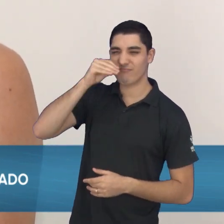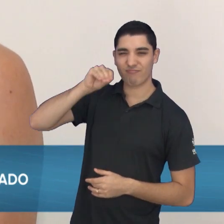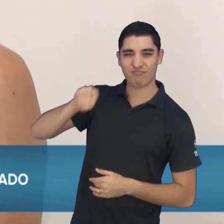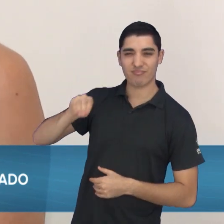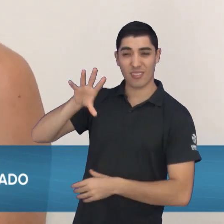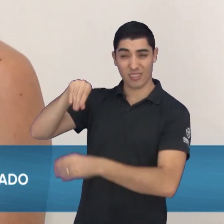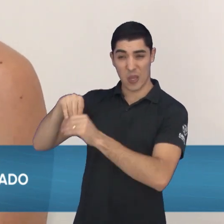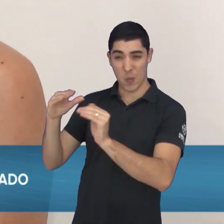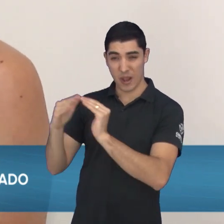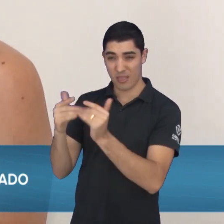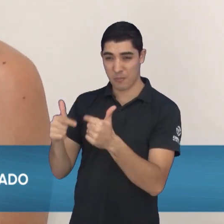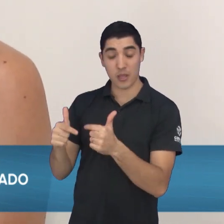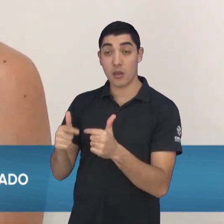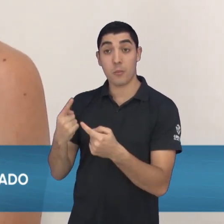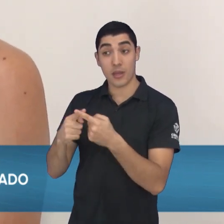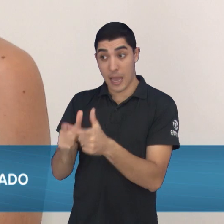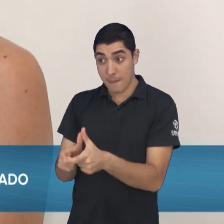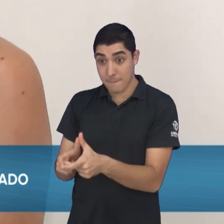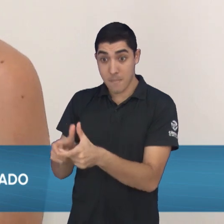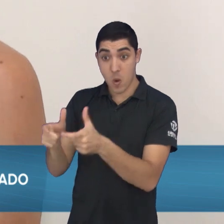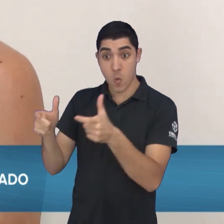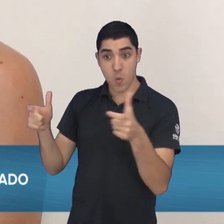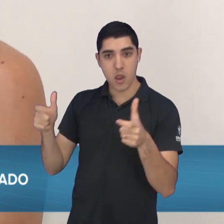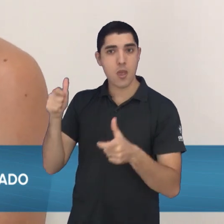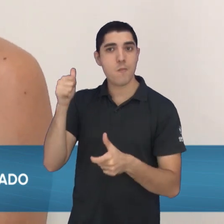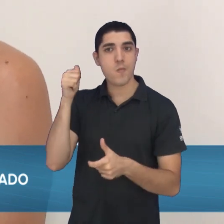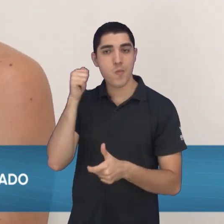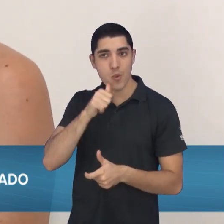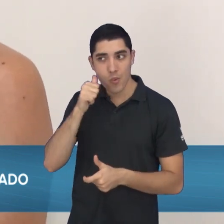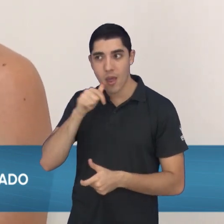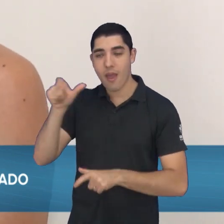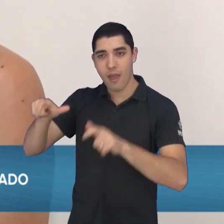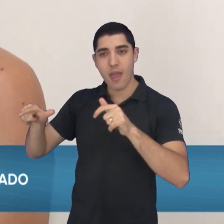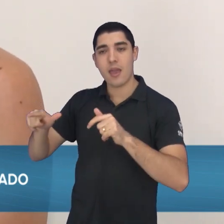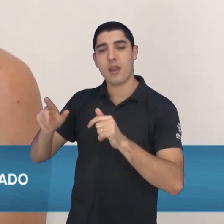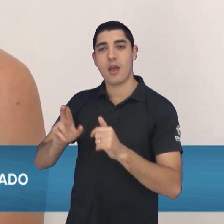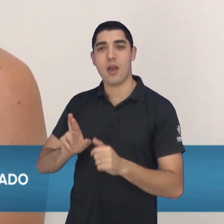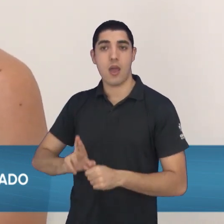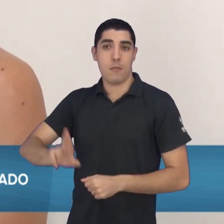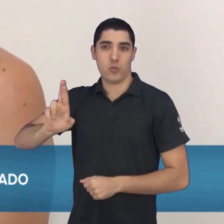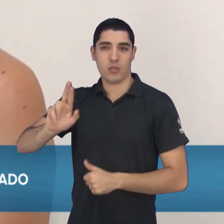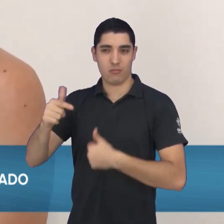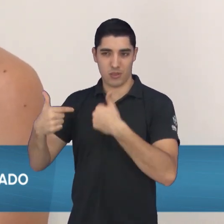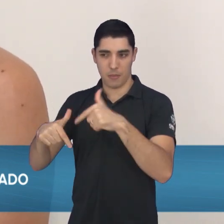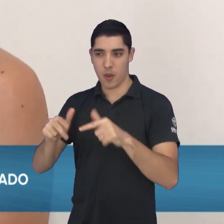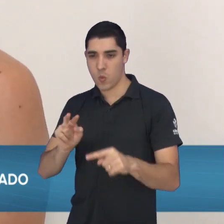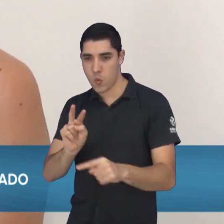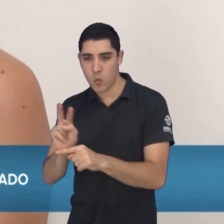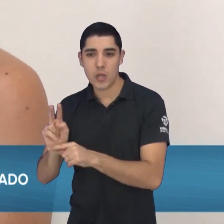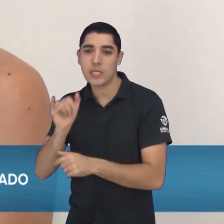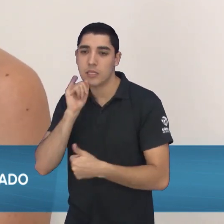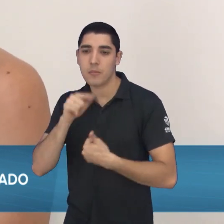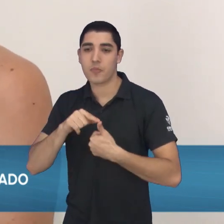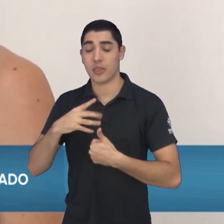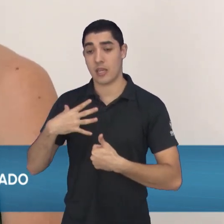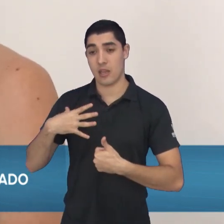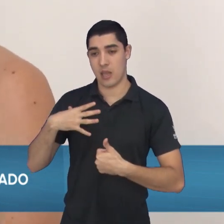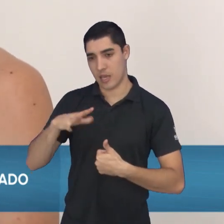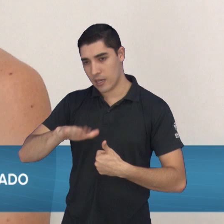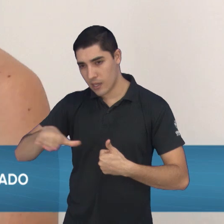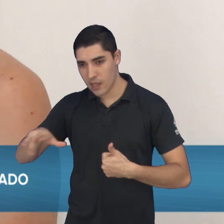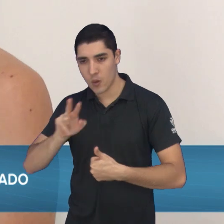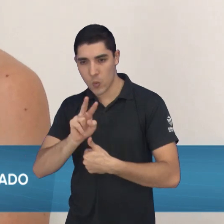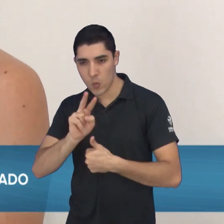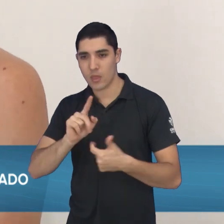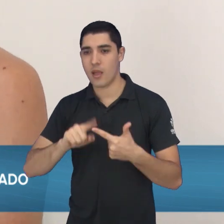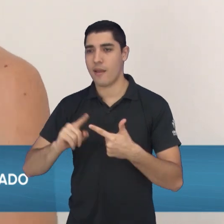as mulheres, elas ocupam a maior quantidade de trabalho de cuidados, né, que a gente vai falar, então seja cuidado com criança, com a casa, com os